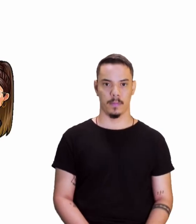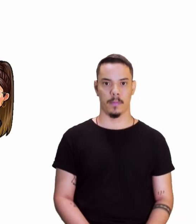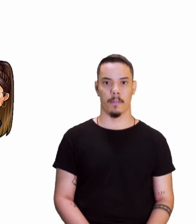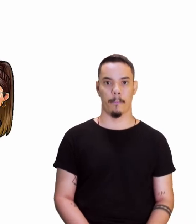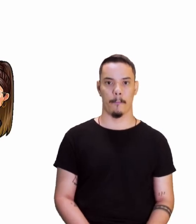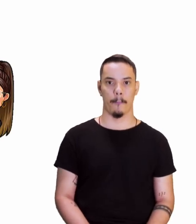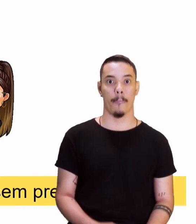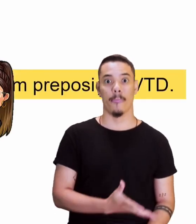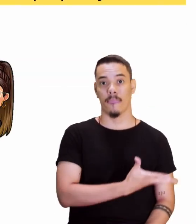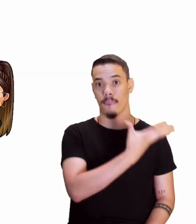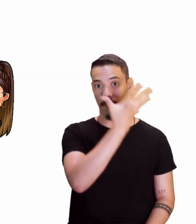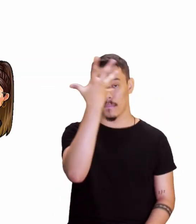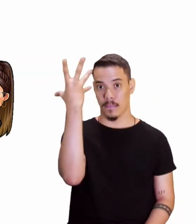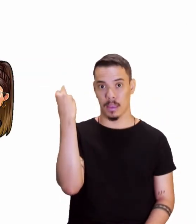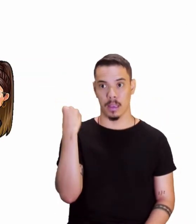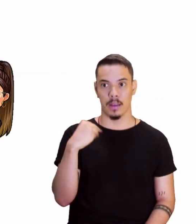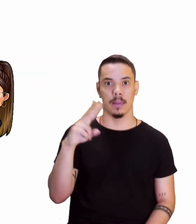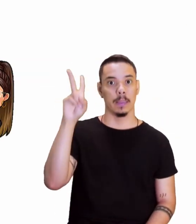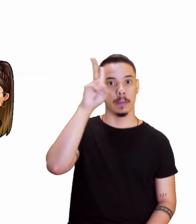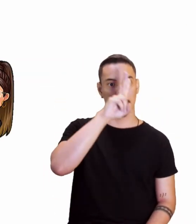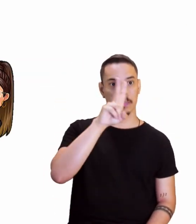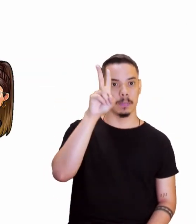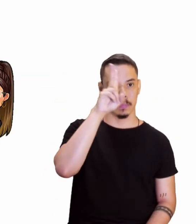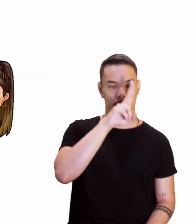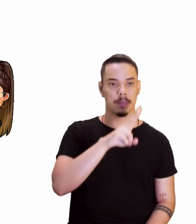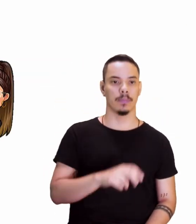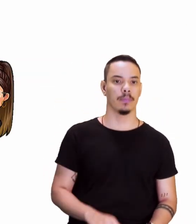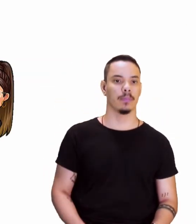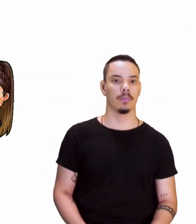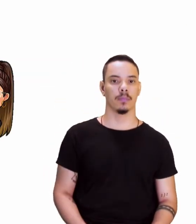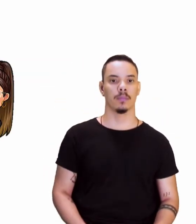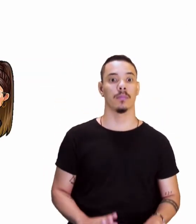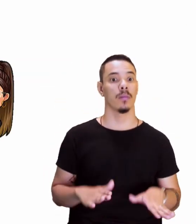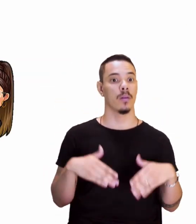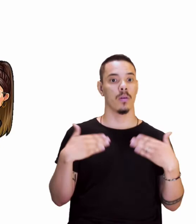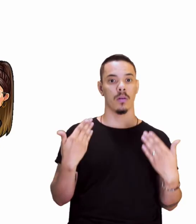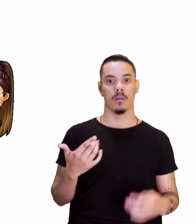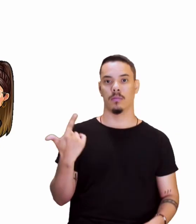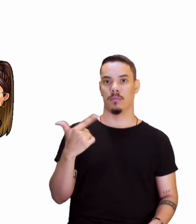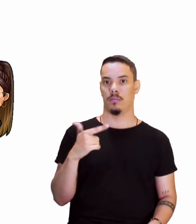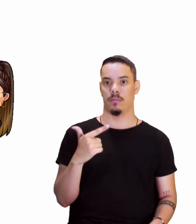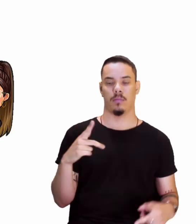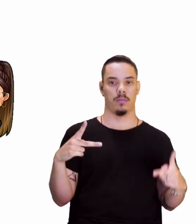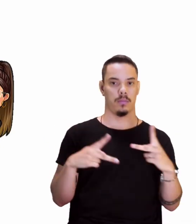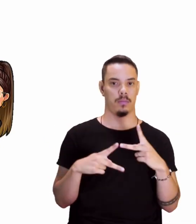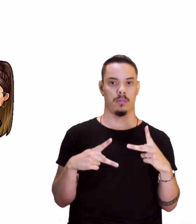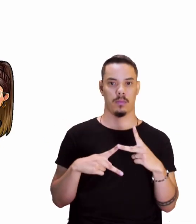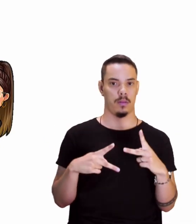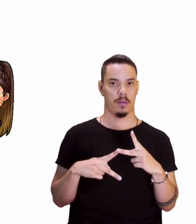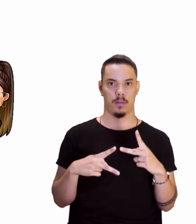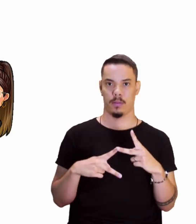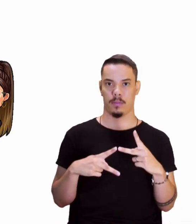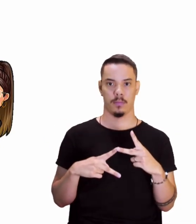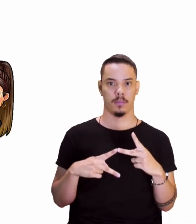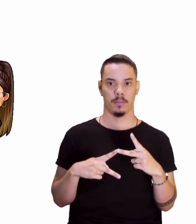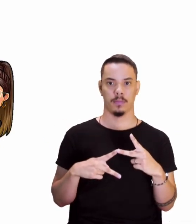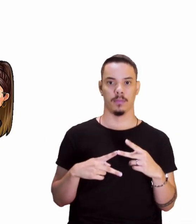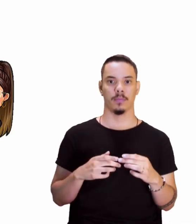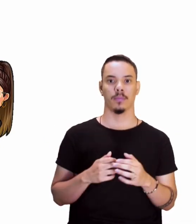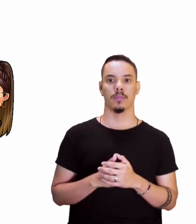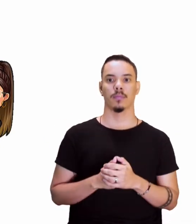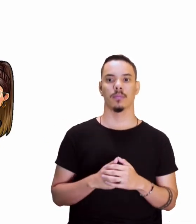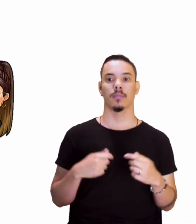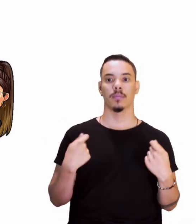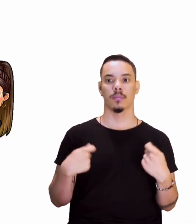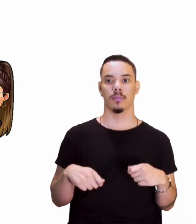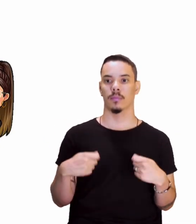Esquecer e lembrar, tá? Quando não forem pronominais, ou seja, não aparecer pronome, vai ser aqui, vai ser